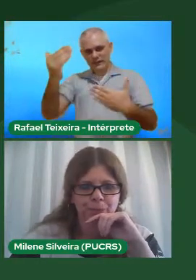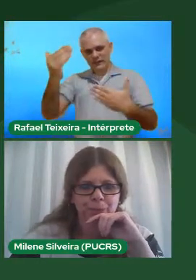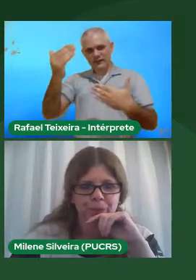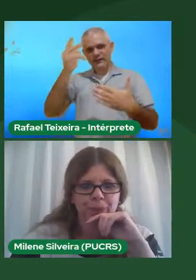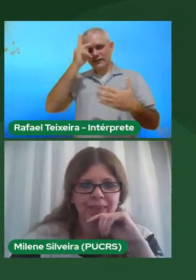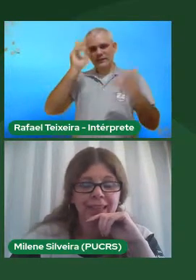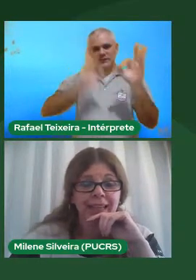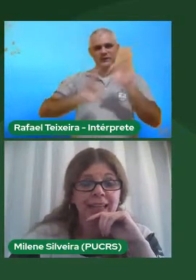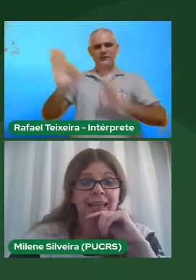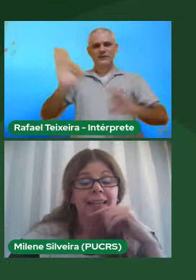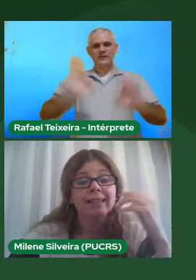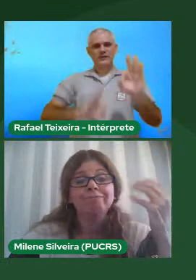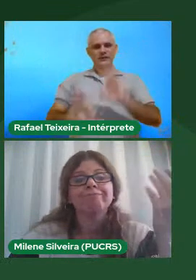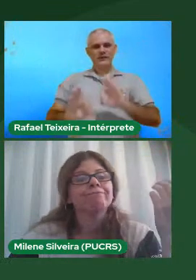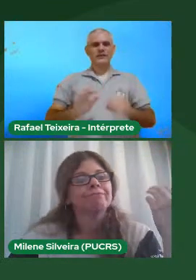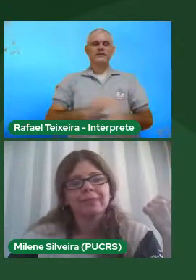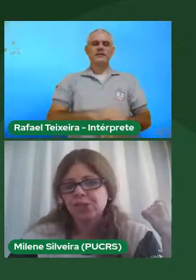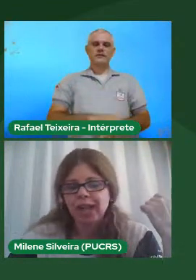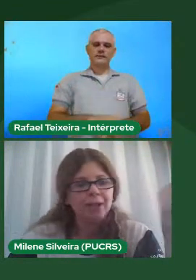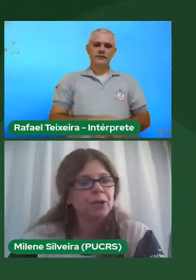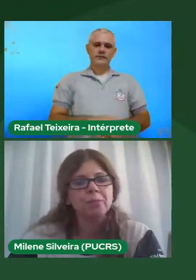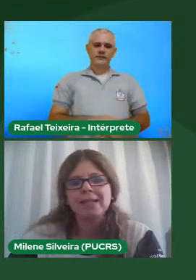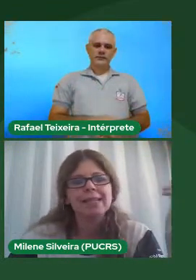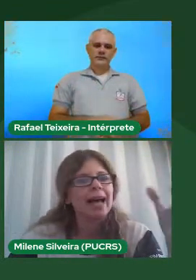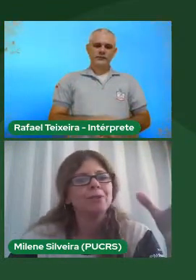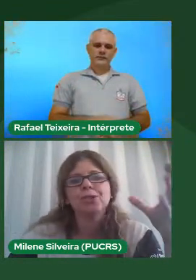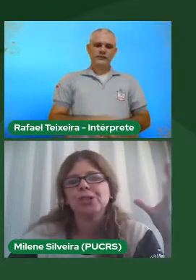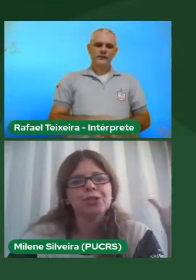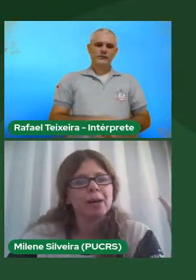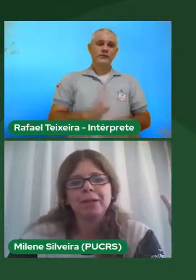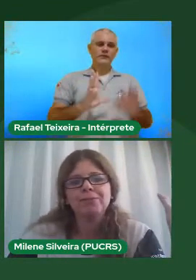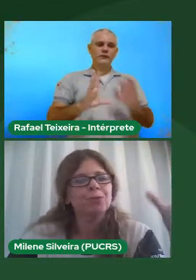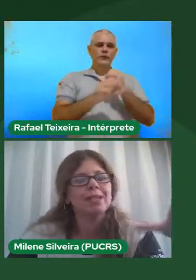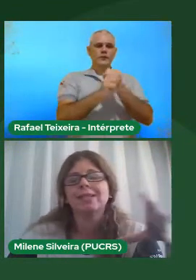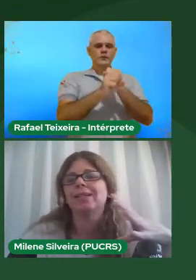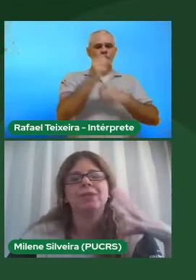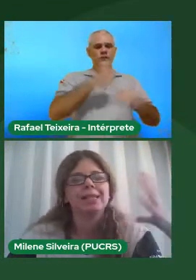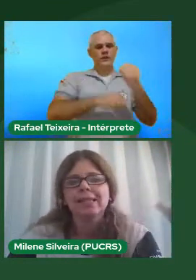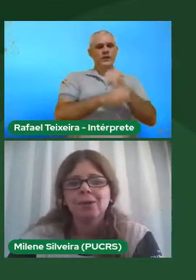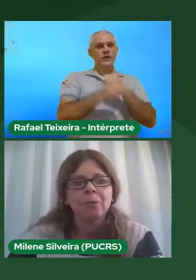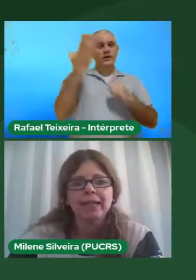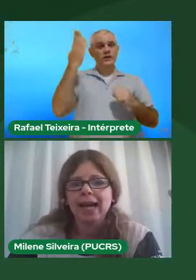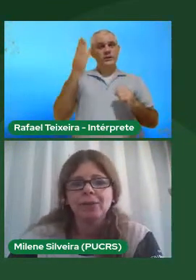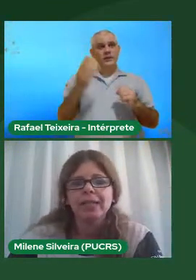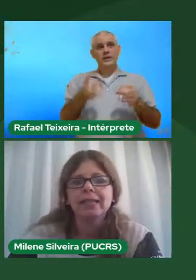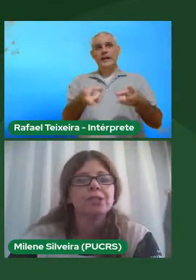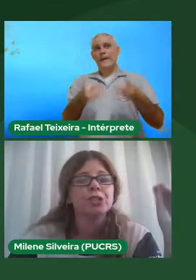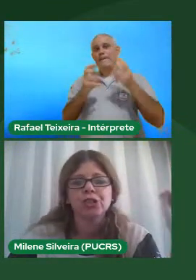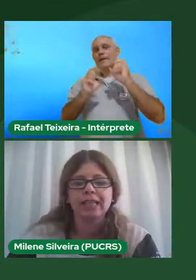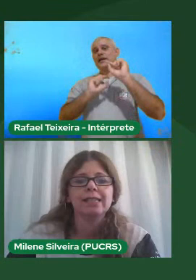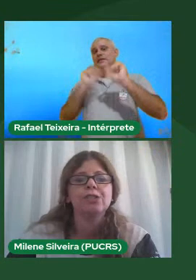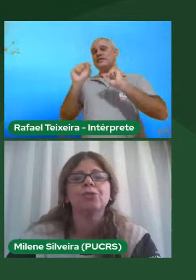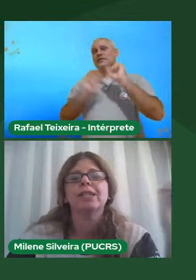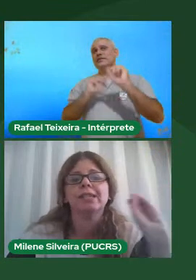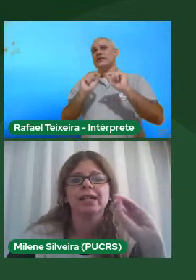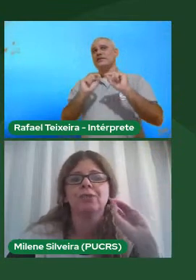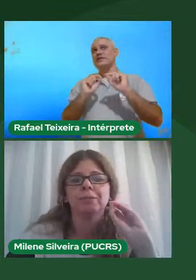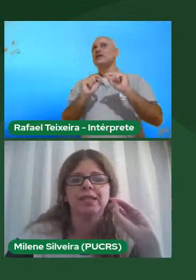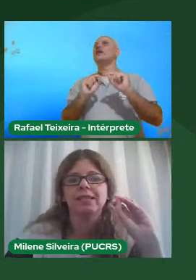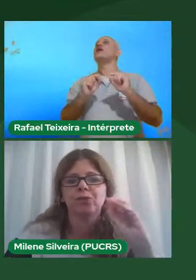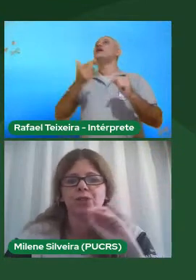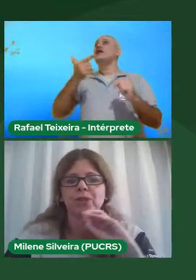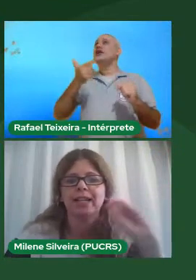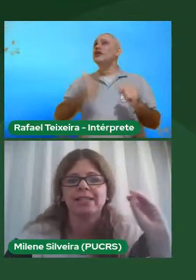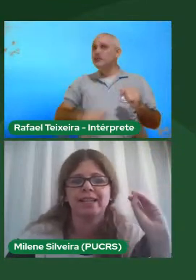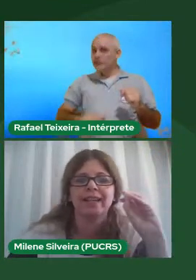organização. E já no ano passado, a gente já previu que esse ano ia ser complicado ainda, a gente já decidiu que esse ano